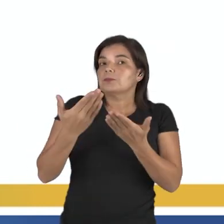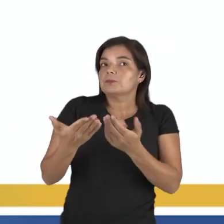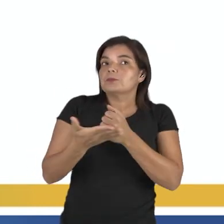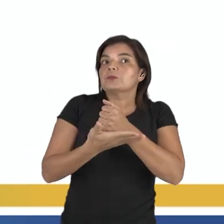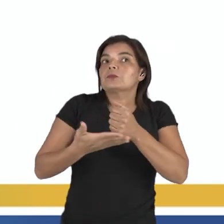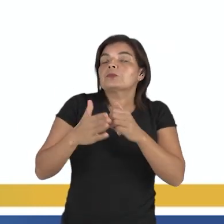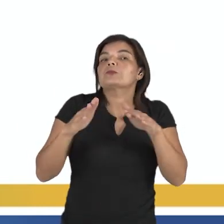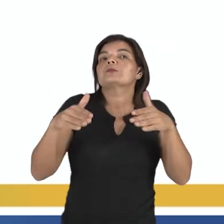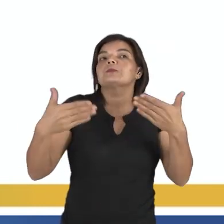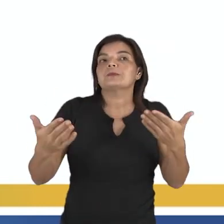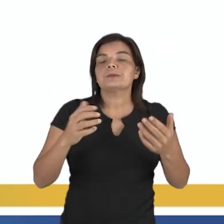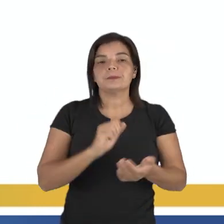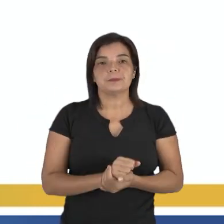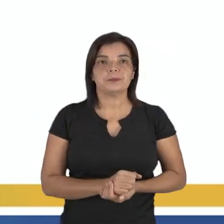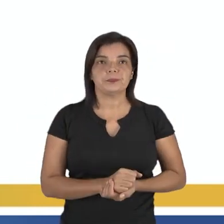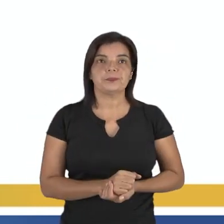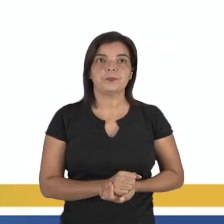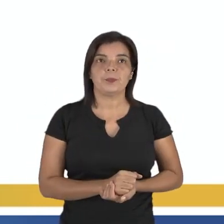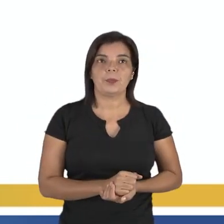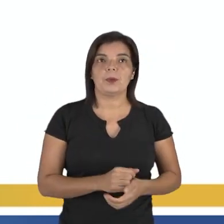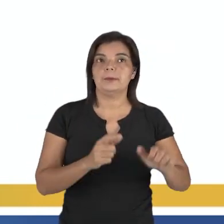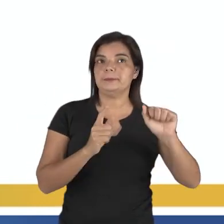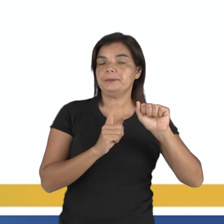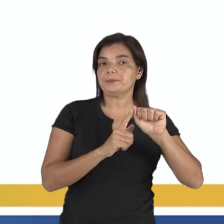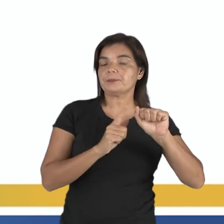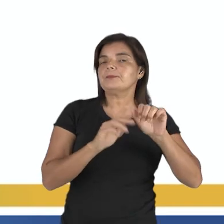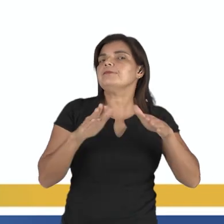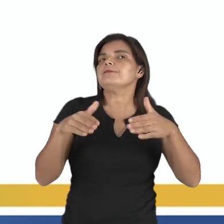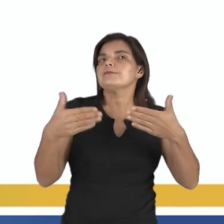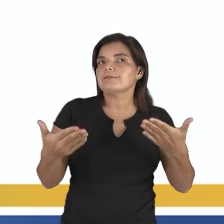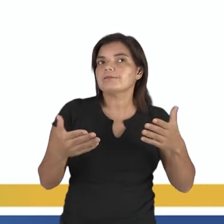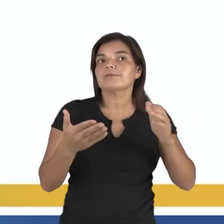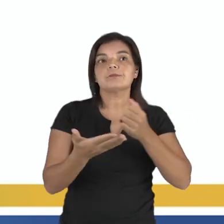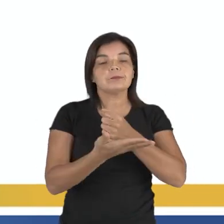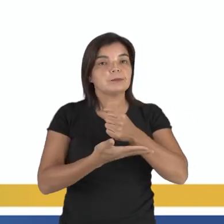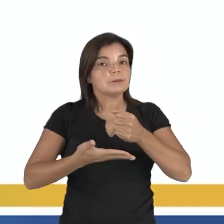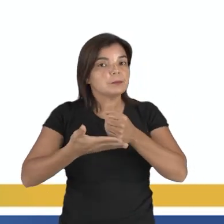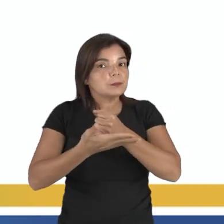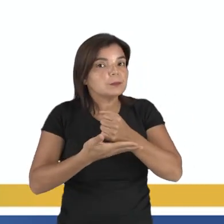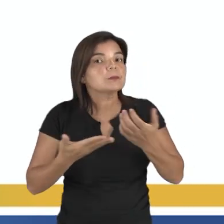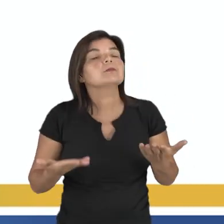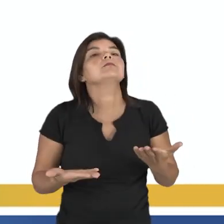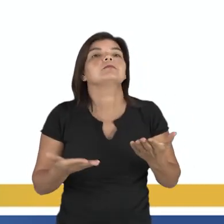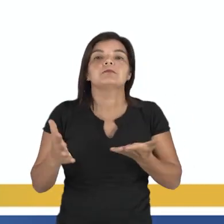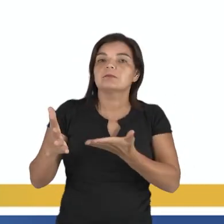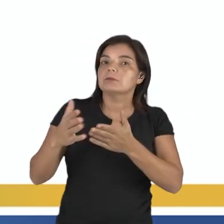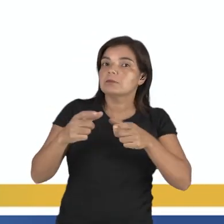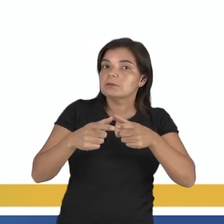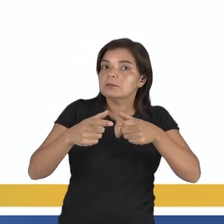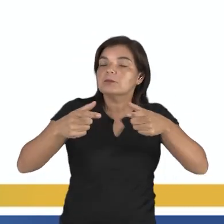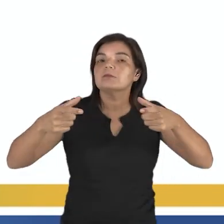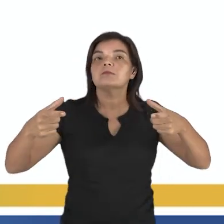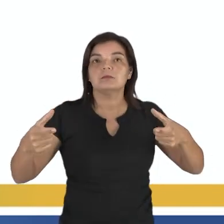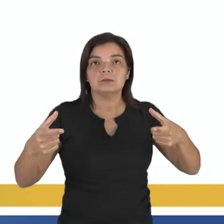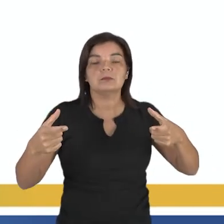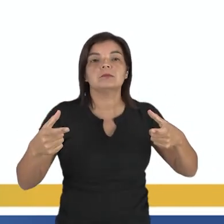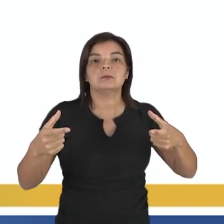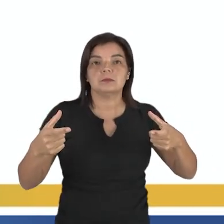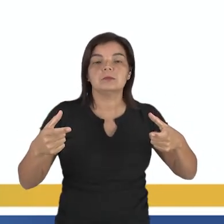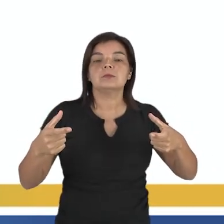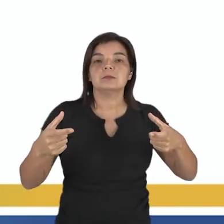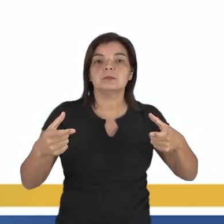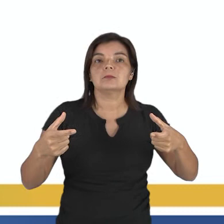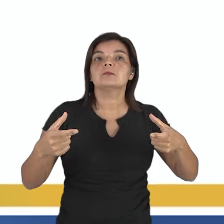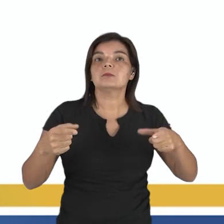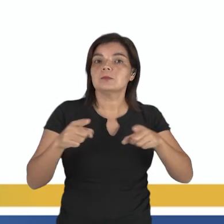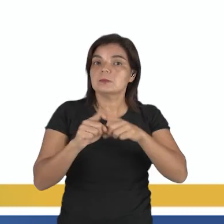Pioneira Extrativista, cuja base era. Então, qual que era a base da expansão? Qual foi a